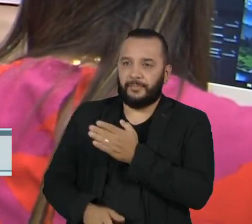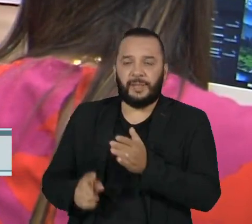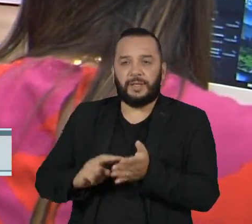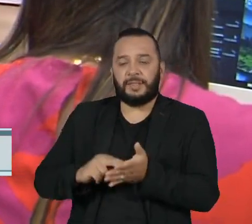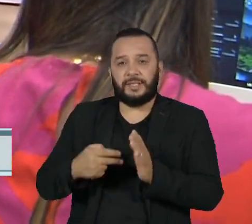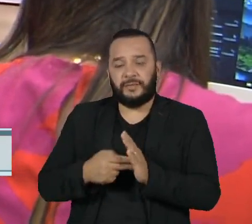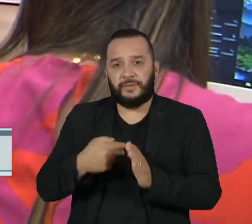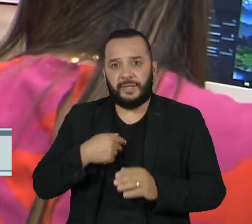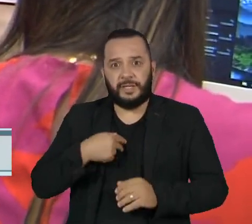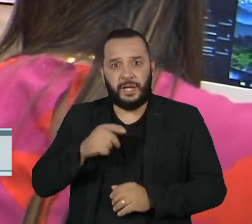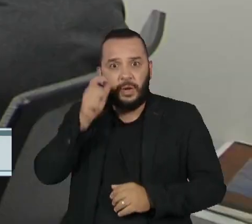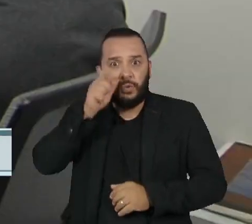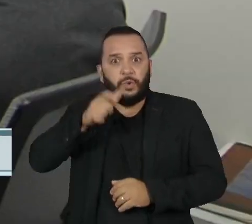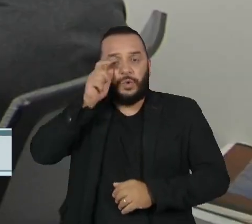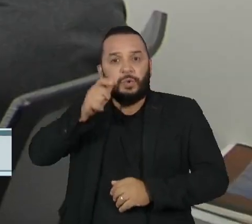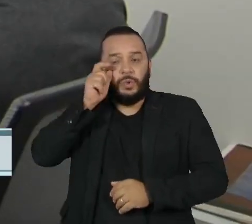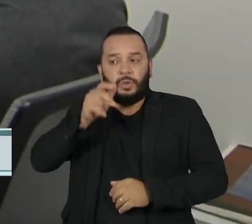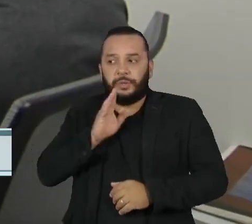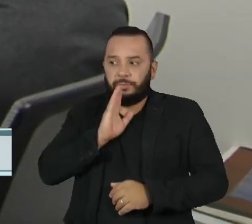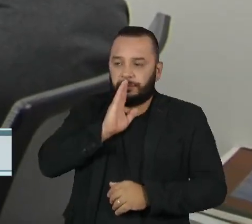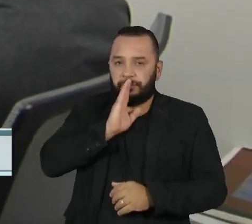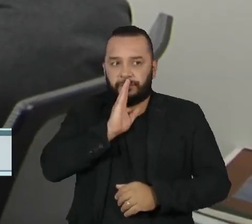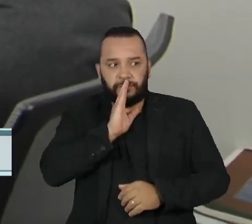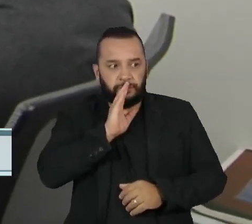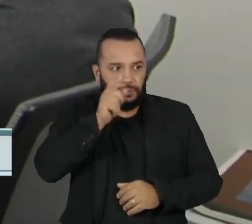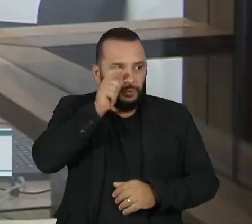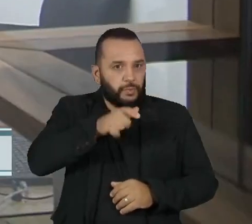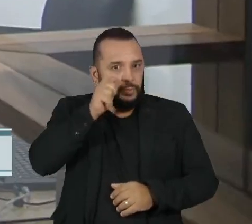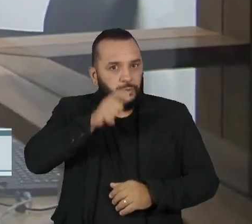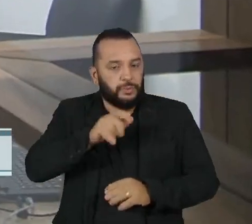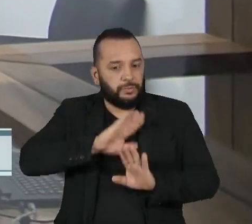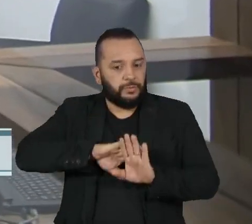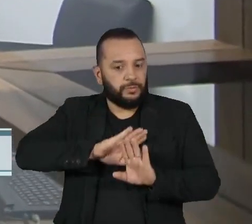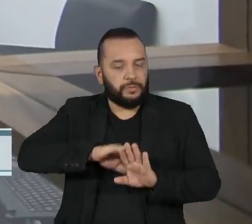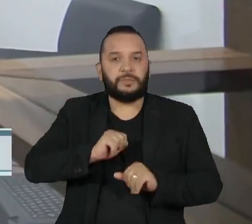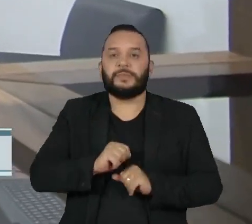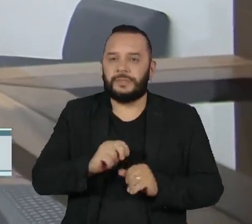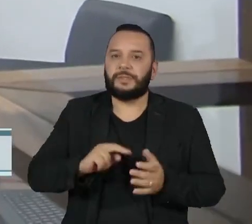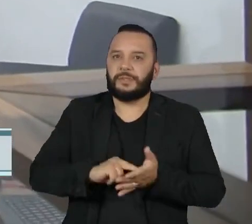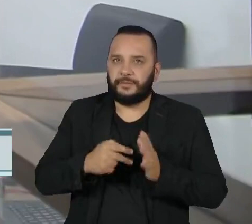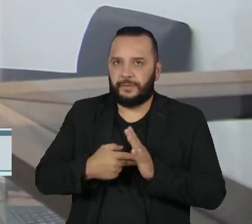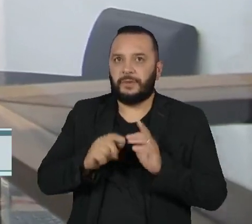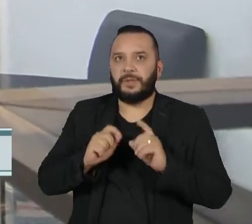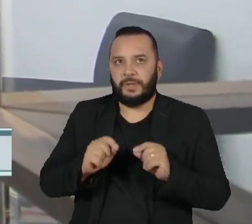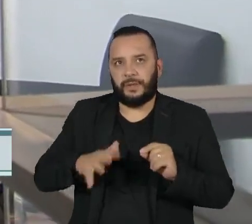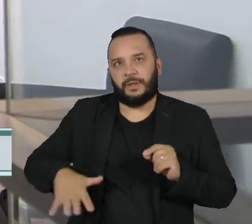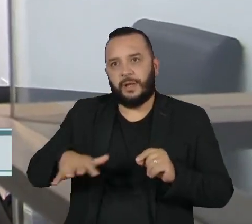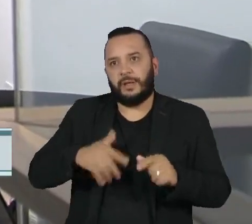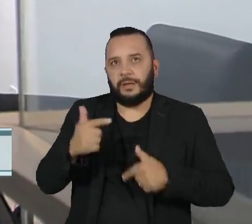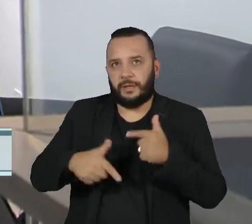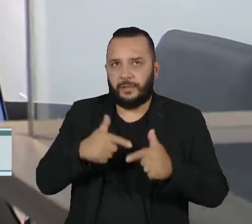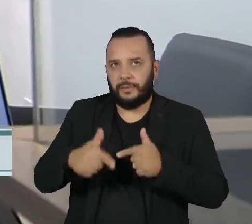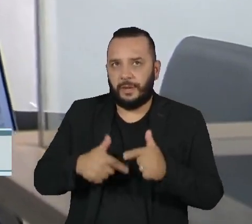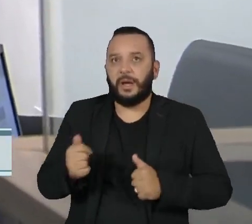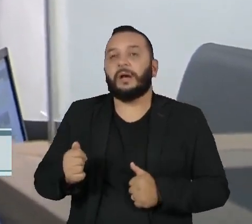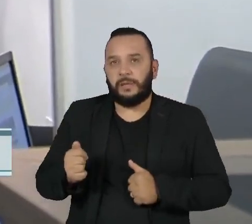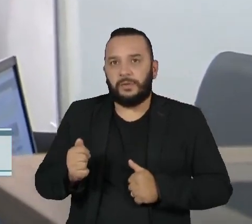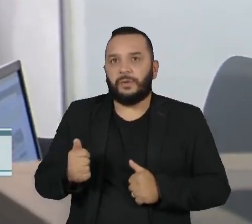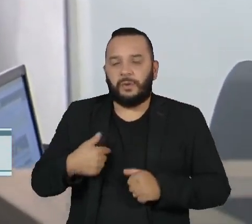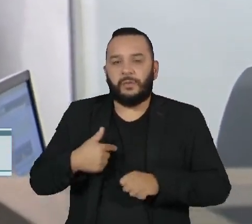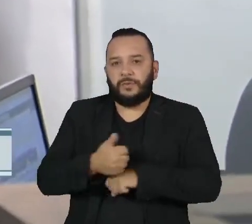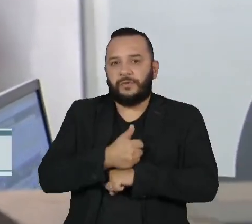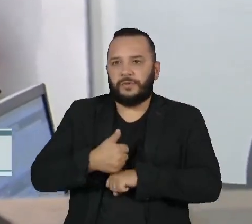ambição silenciosa Você já ouviu falar trata-se de uma tendência no mercado de trabalho em que o profissional